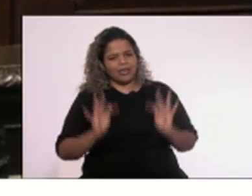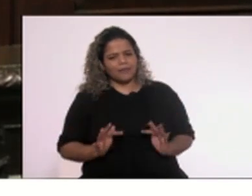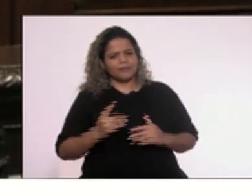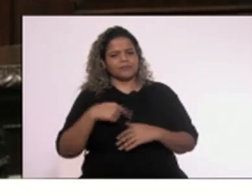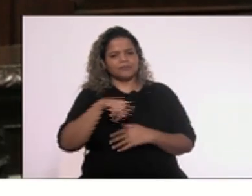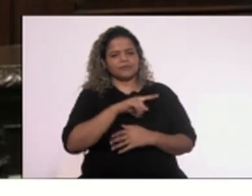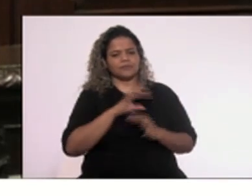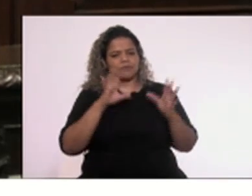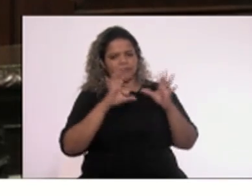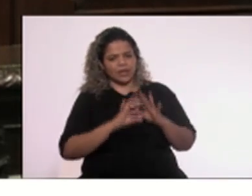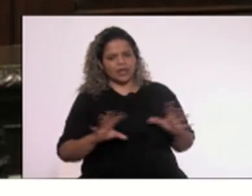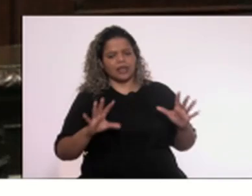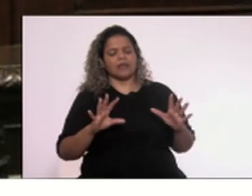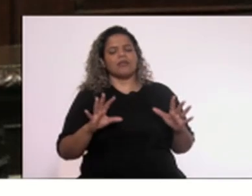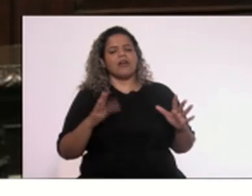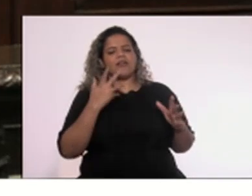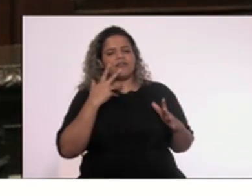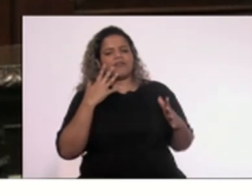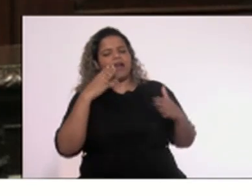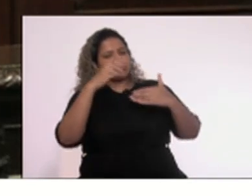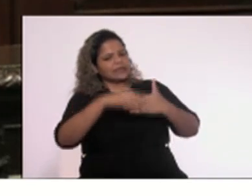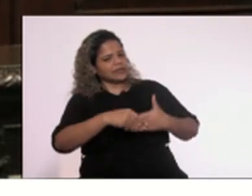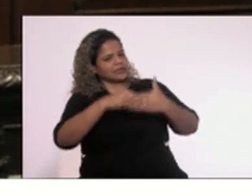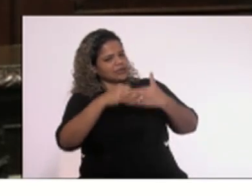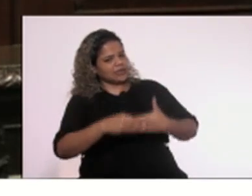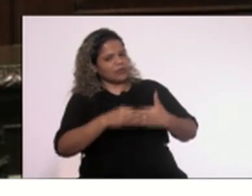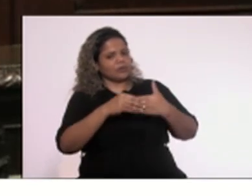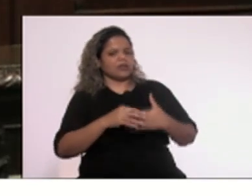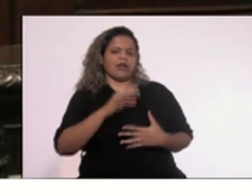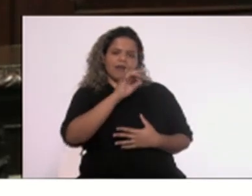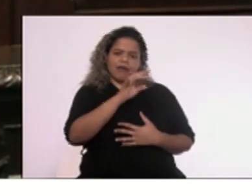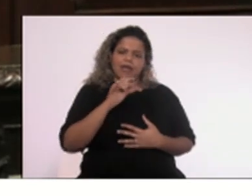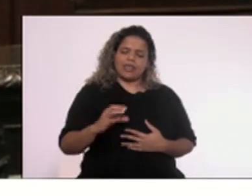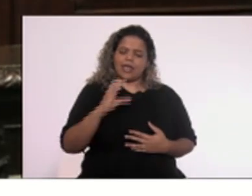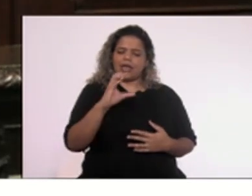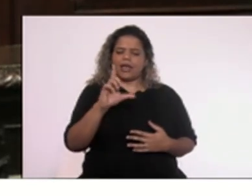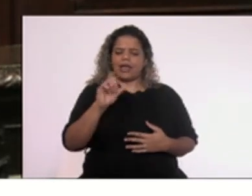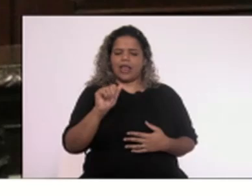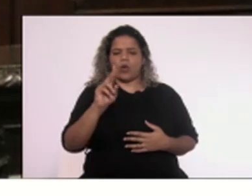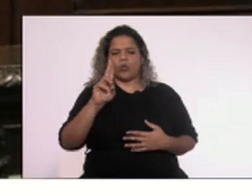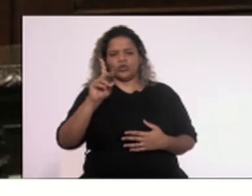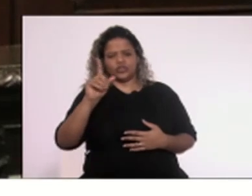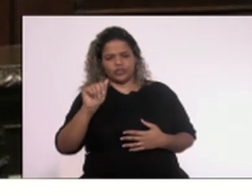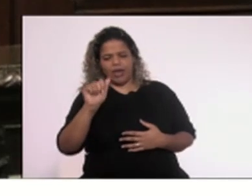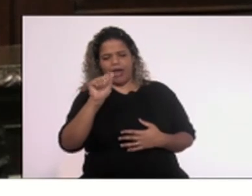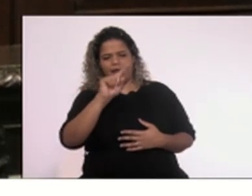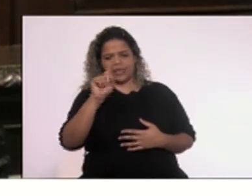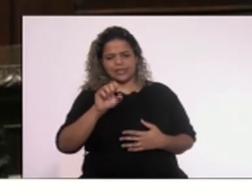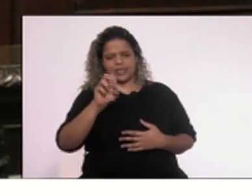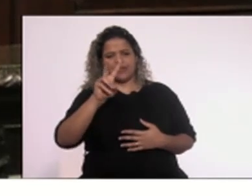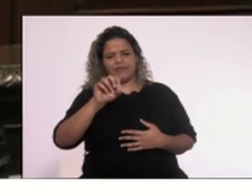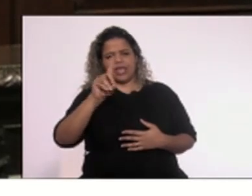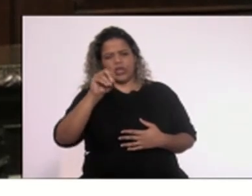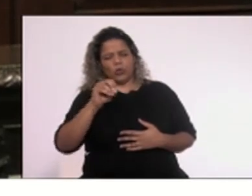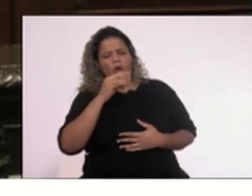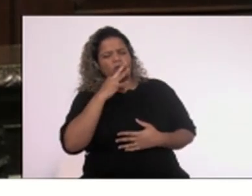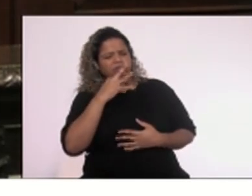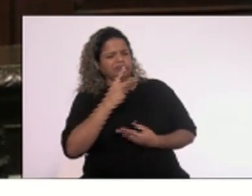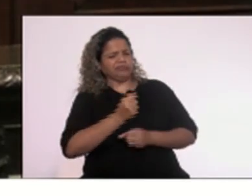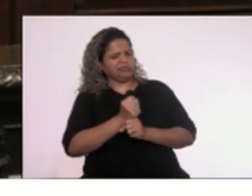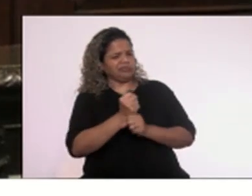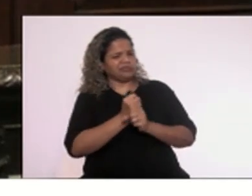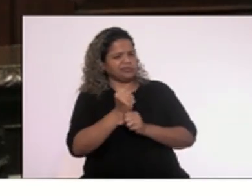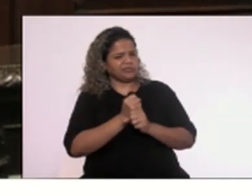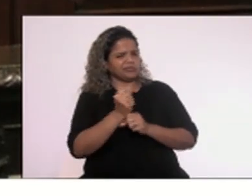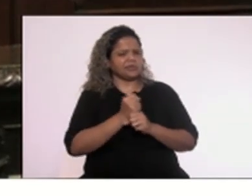Vossa Excelência me permitir, saudar de maneira muito enfática a Cláudia Azevedo, que eu conheço há muitos anos, gestora pública